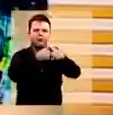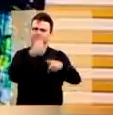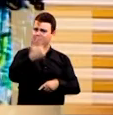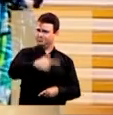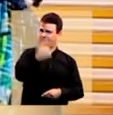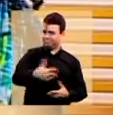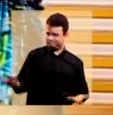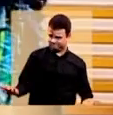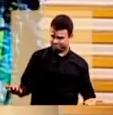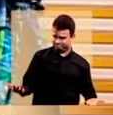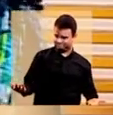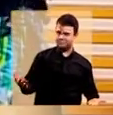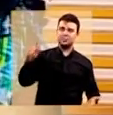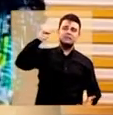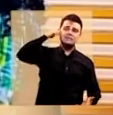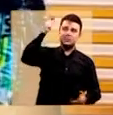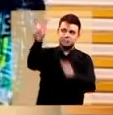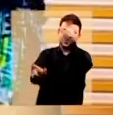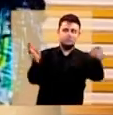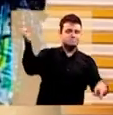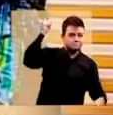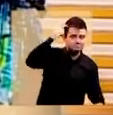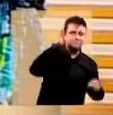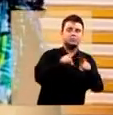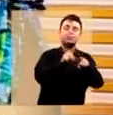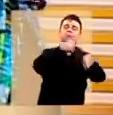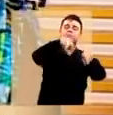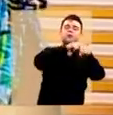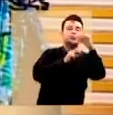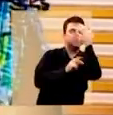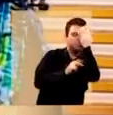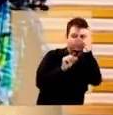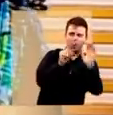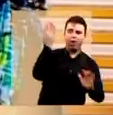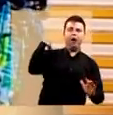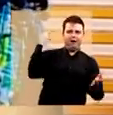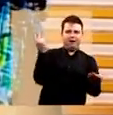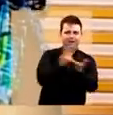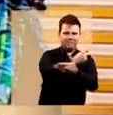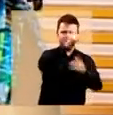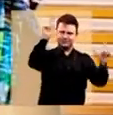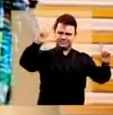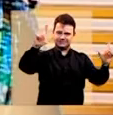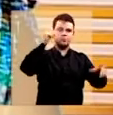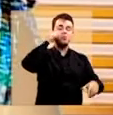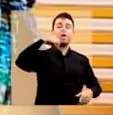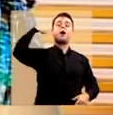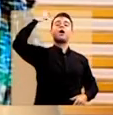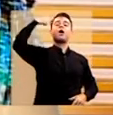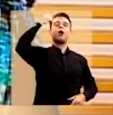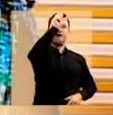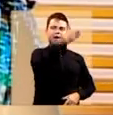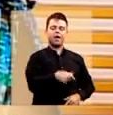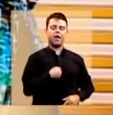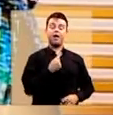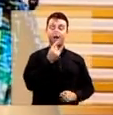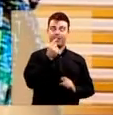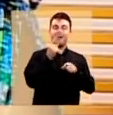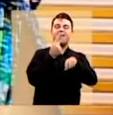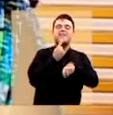com a cultura negra, assim é com a cultura indiana. Recentemente teve uma artista que usou aquele pinguinho